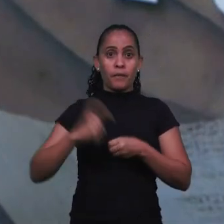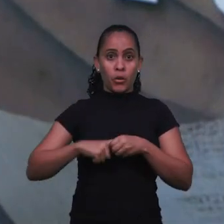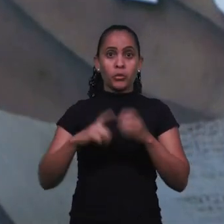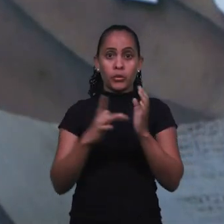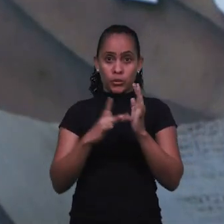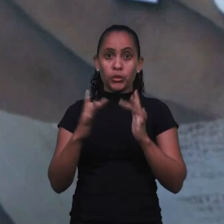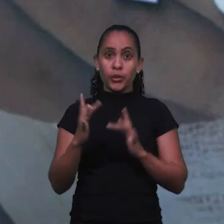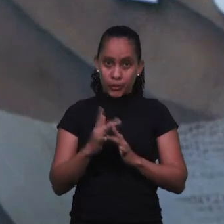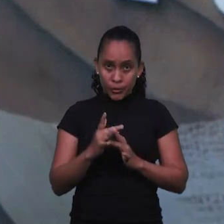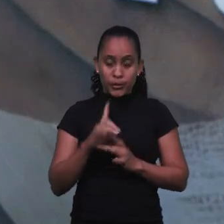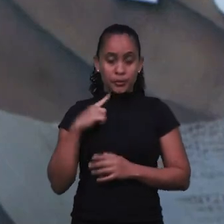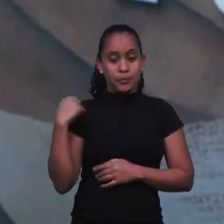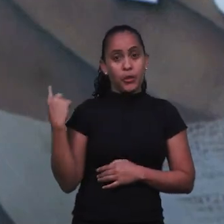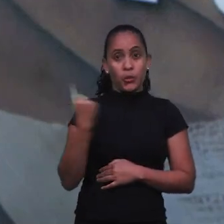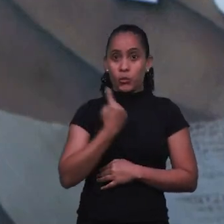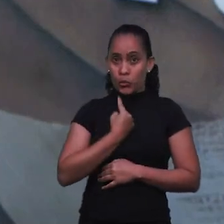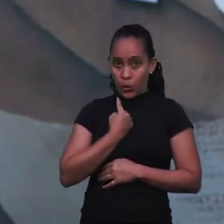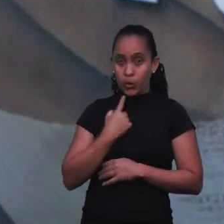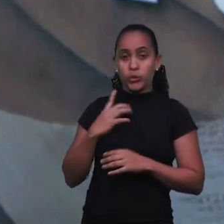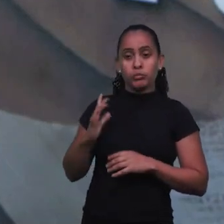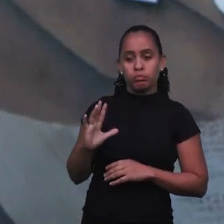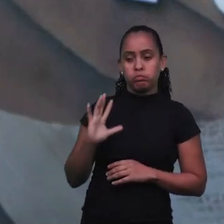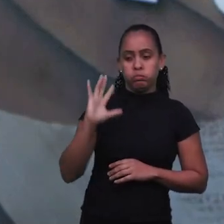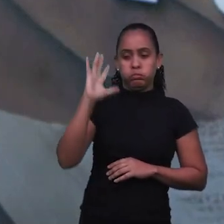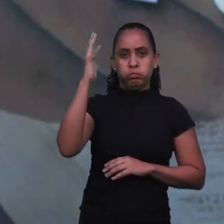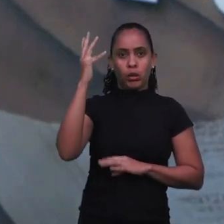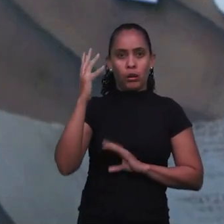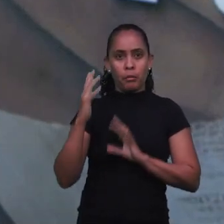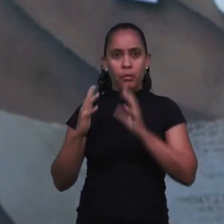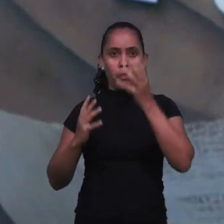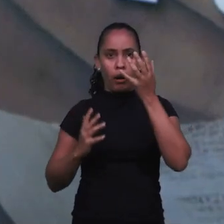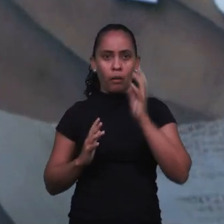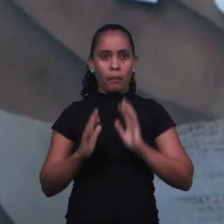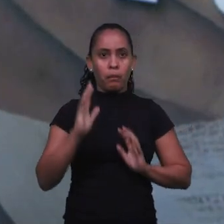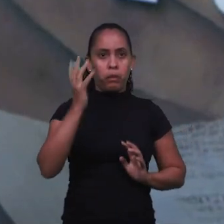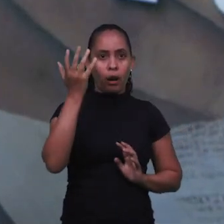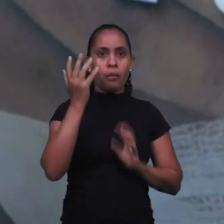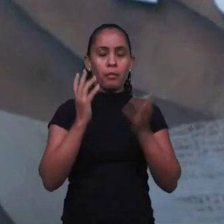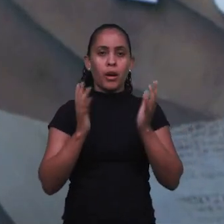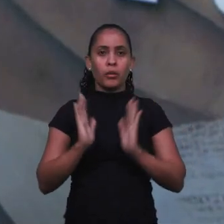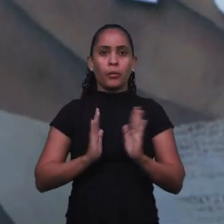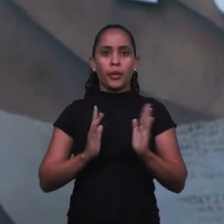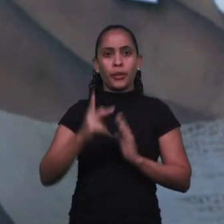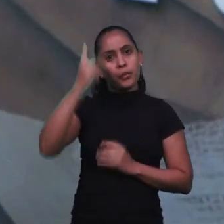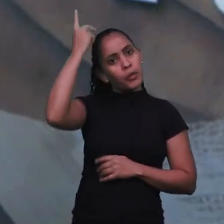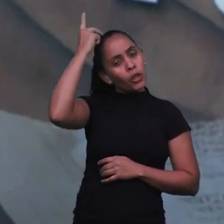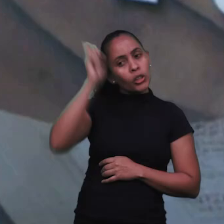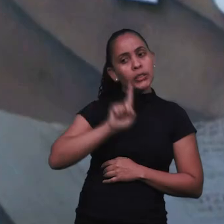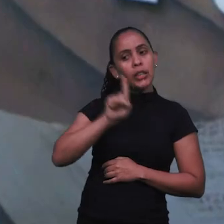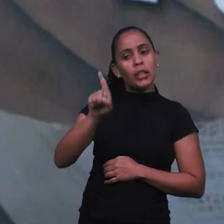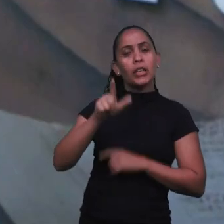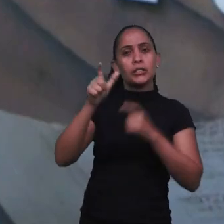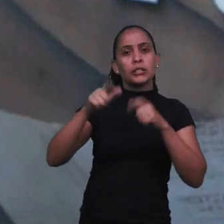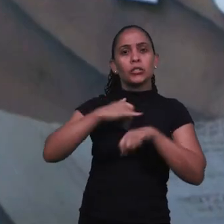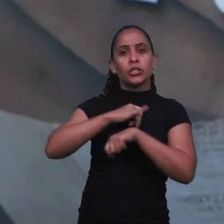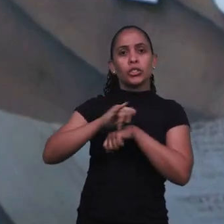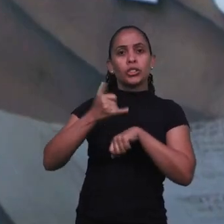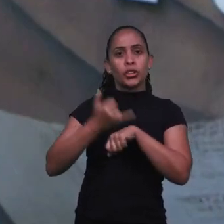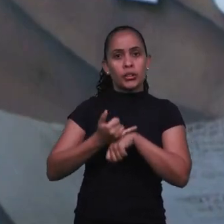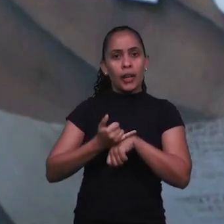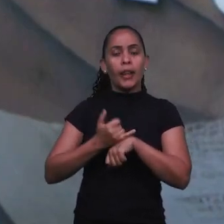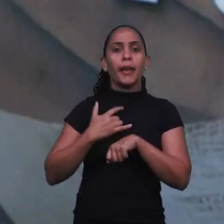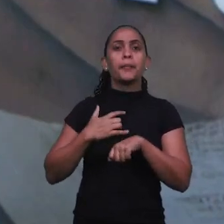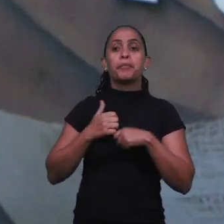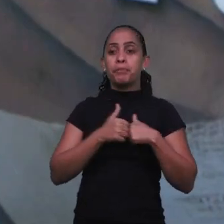Jesus. Então, para nós, os acontecimentos que deram no Pentecostes em Jerusalém, eles seguem